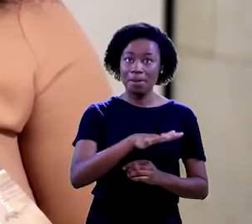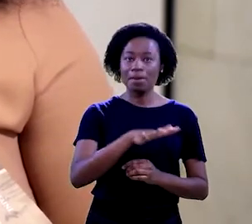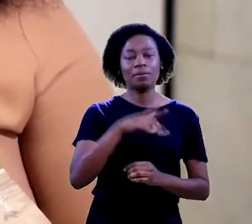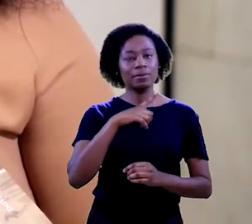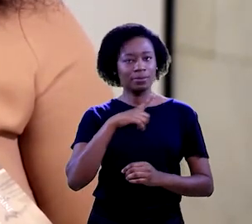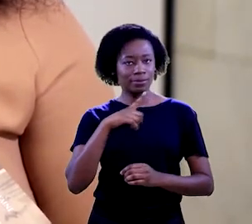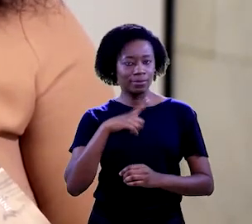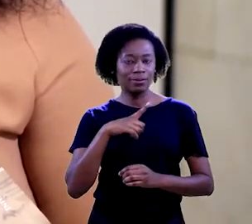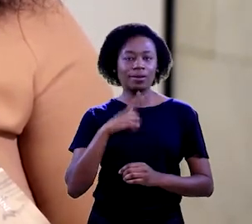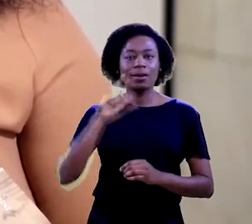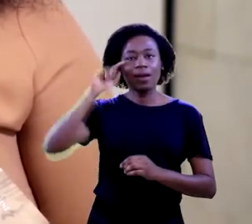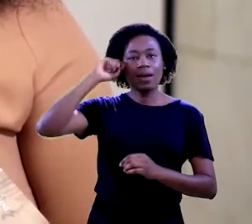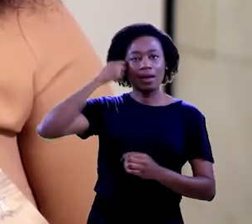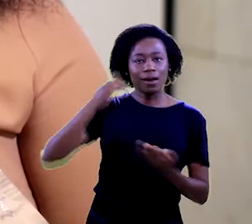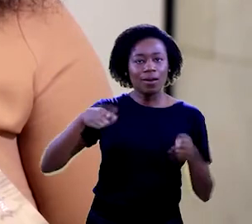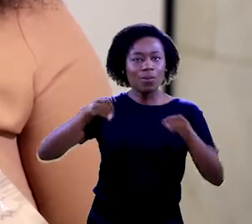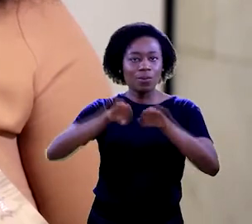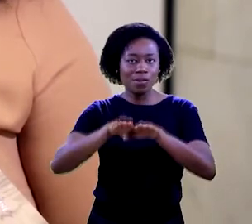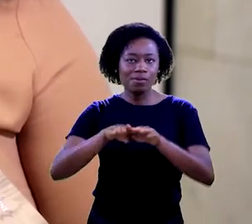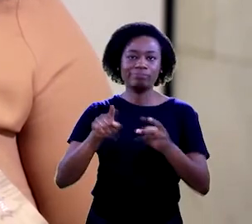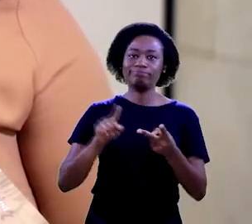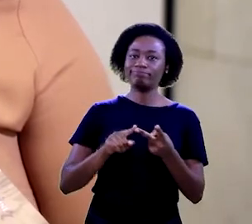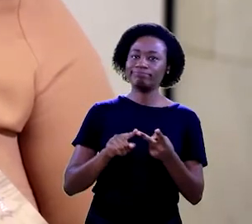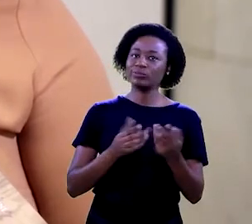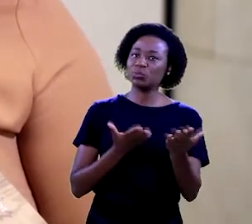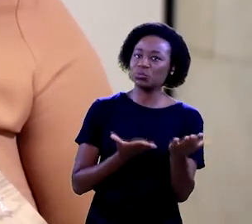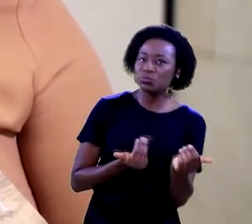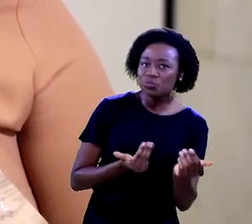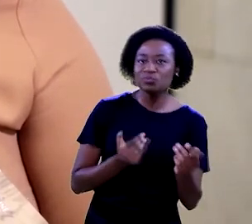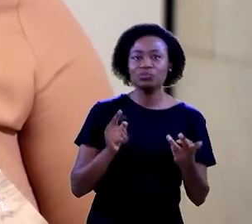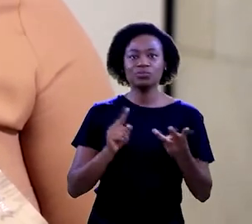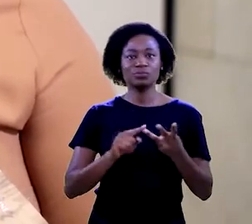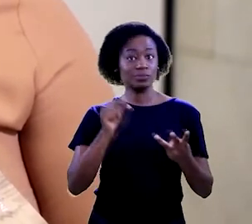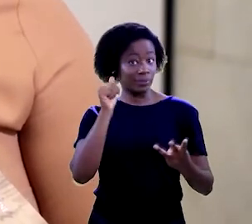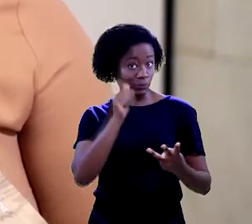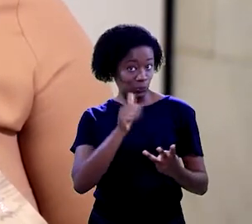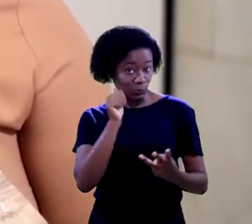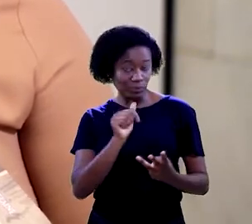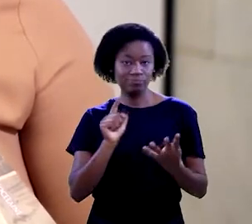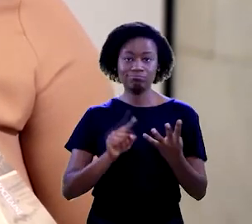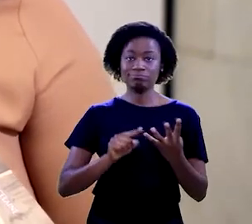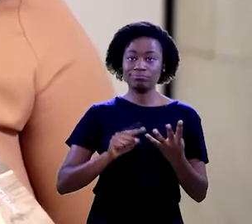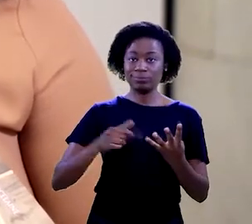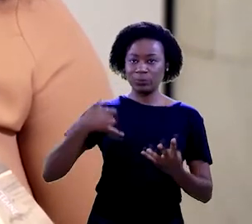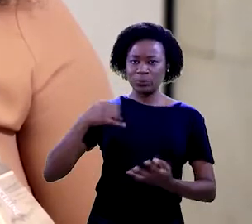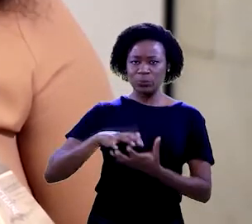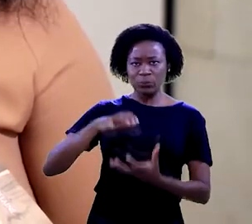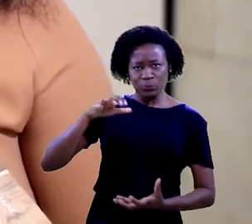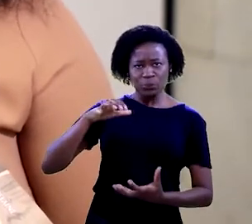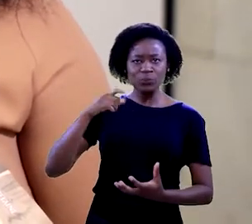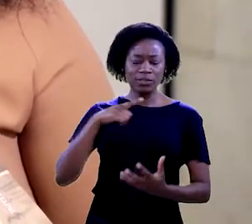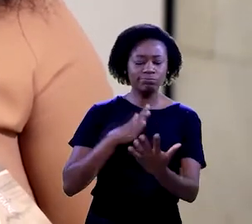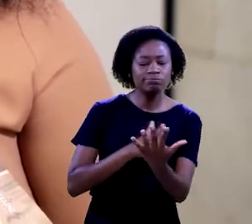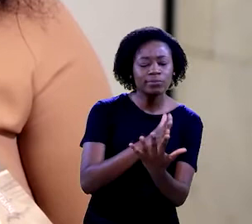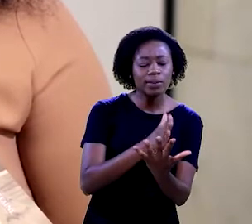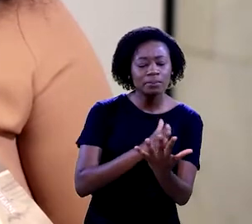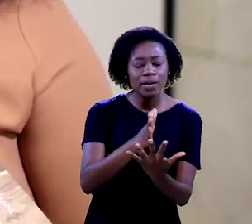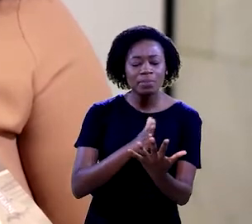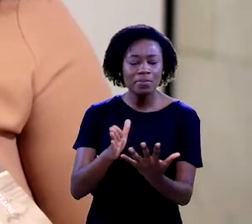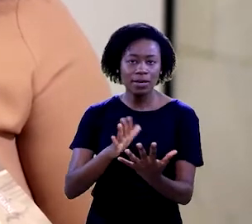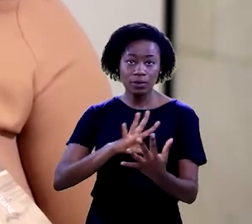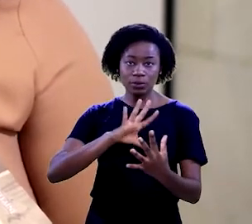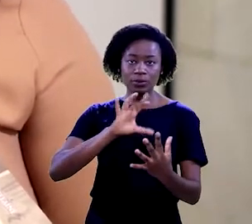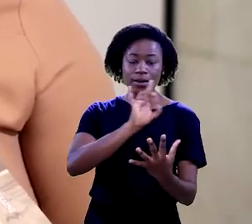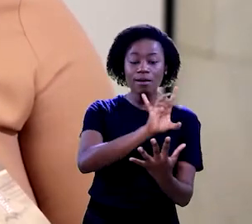né? Igualdade racial, juventude, mulher, idosos, enfim, uma série de segmentos que por